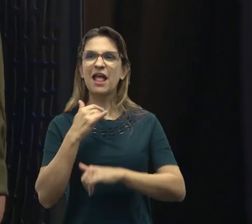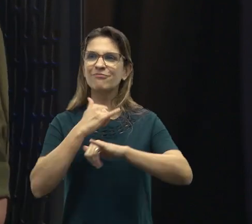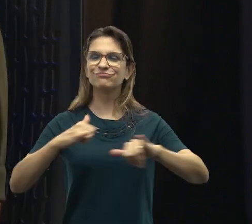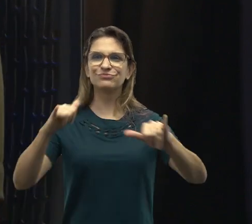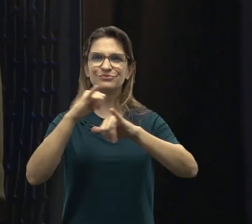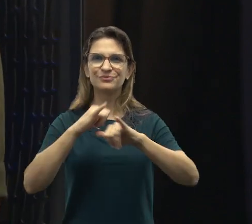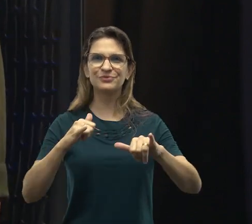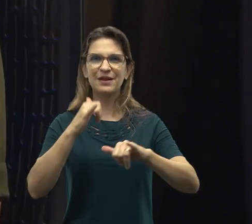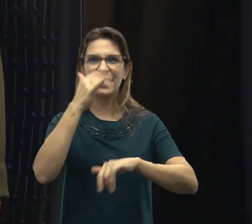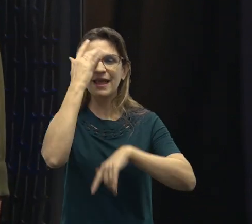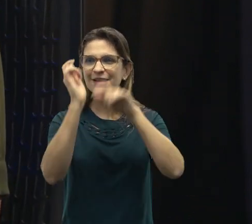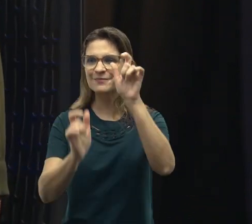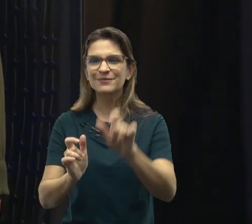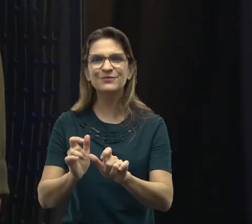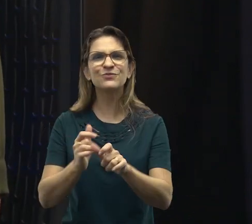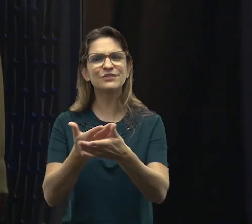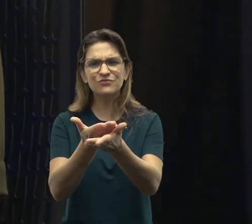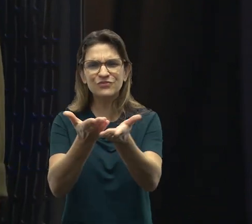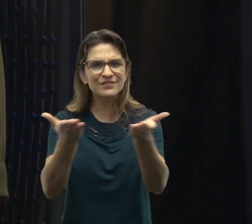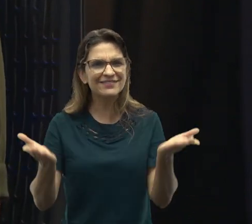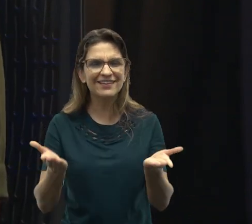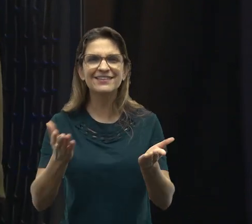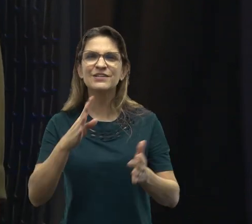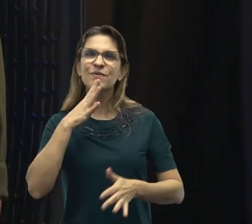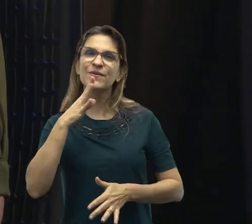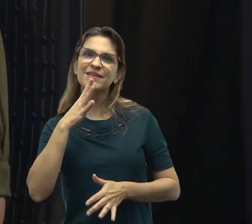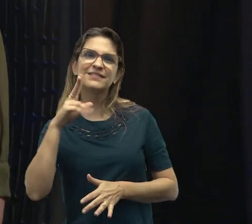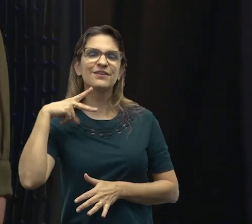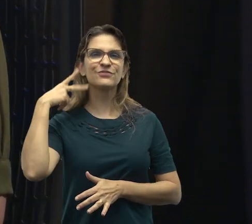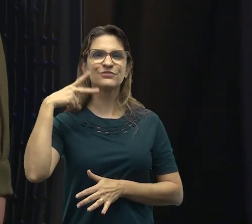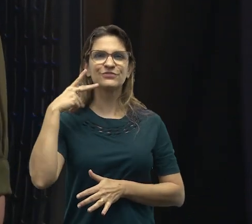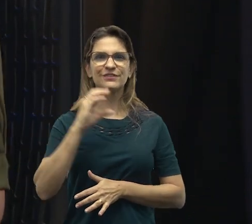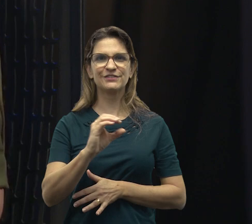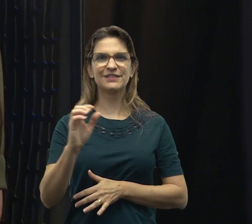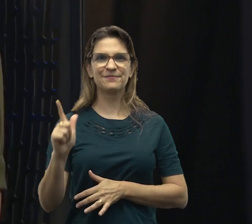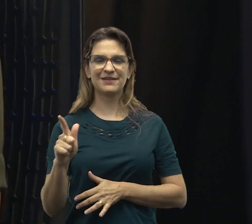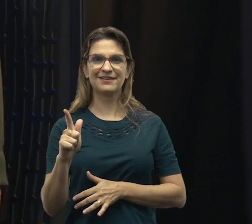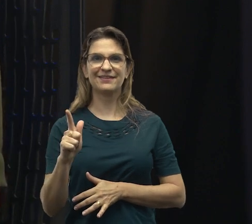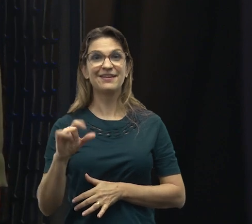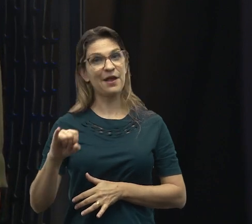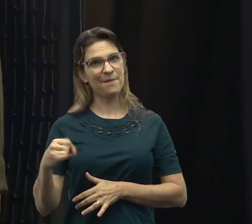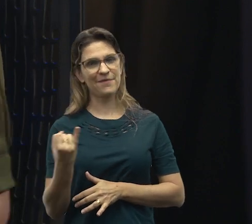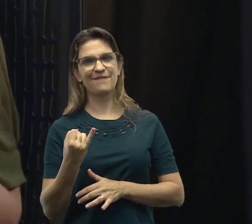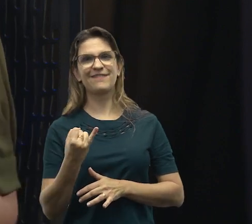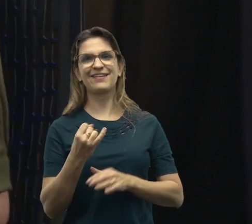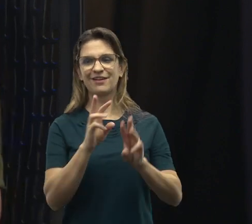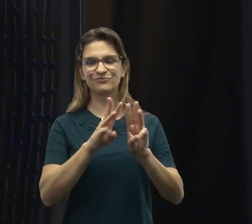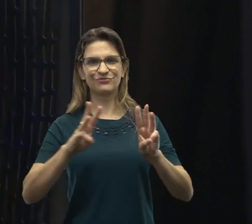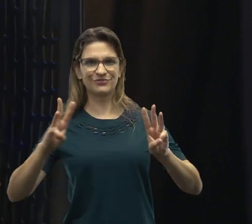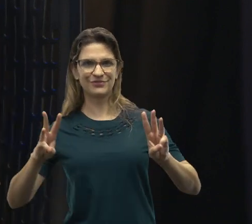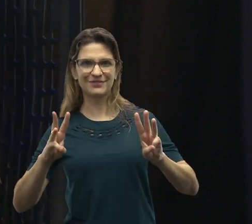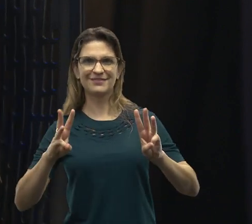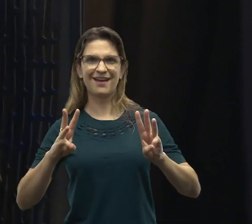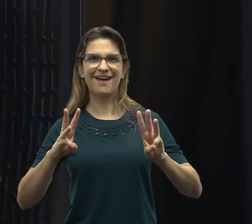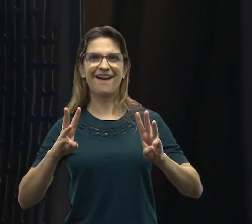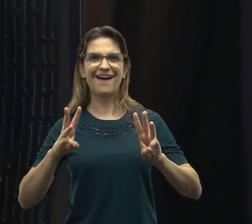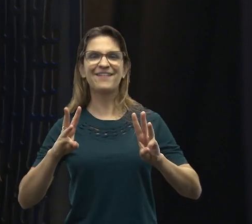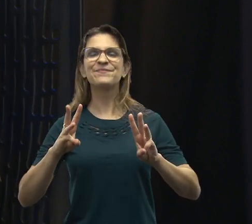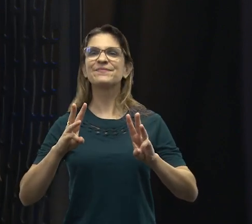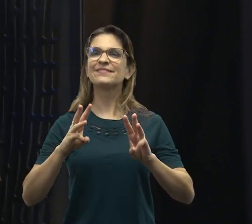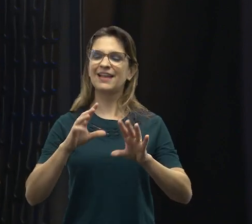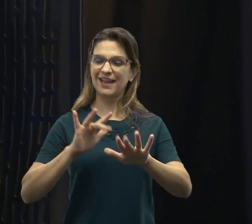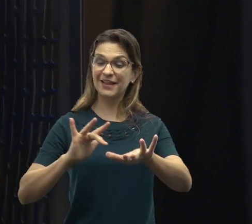para você conhecer os parlamentares de Campo Grande. Aproveita e acesse o site e as redes sociais da